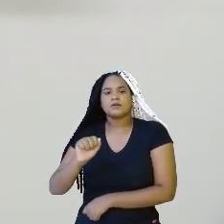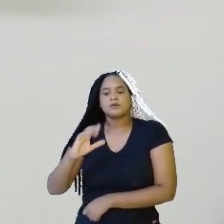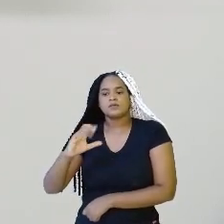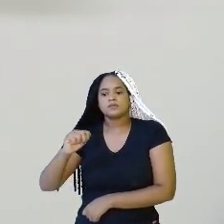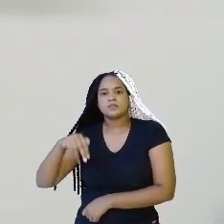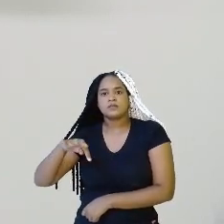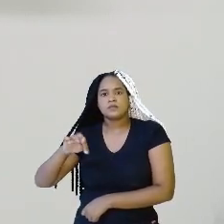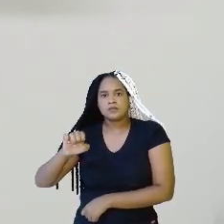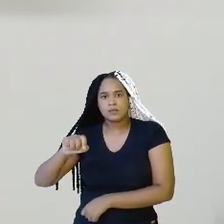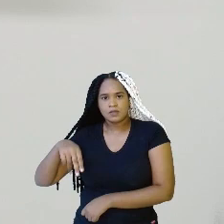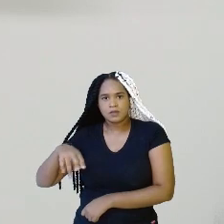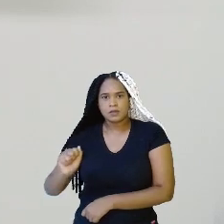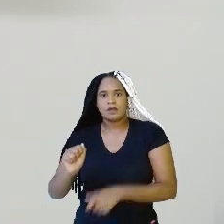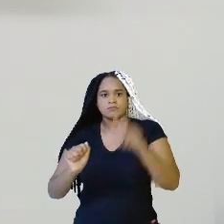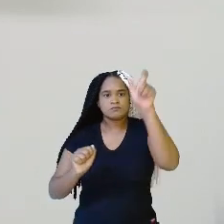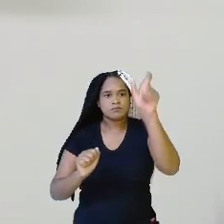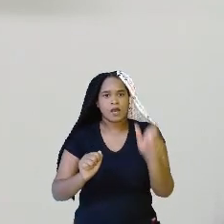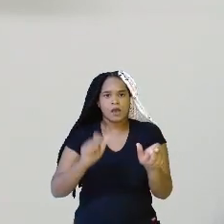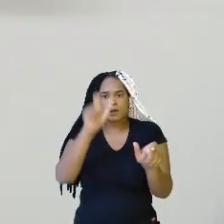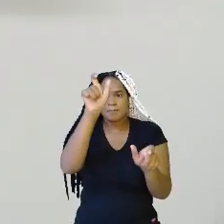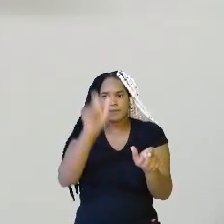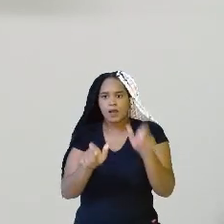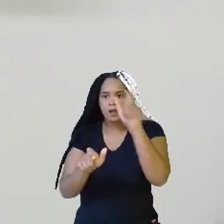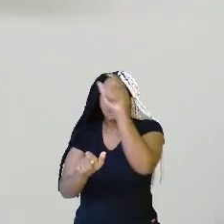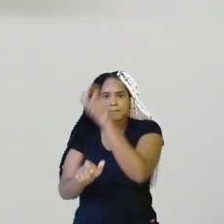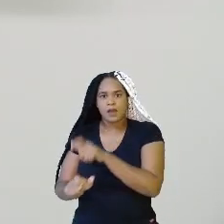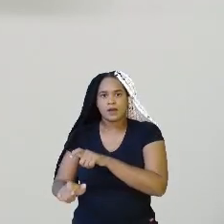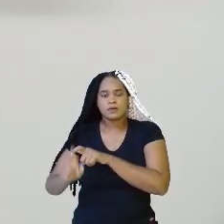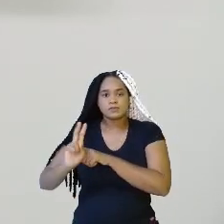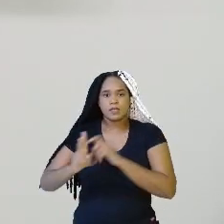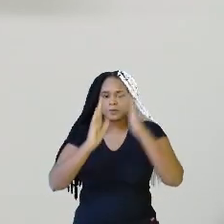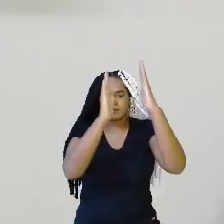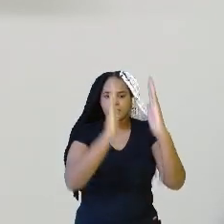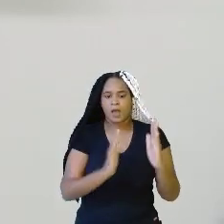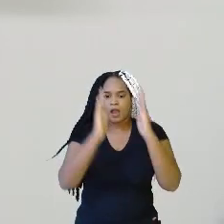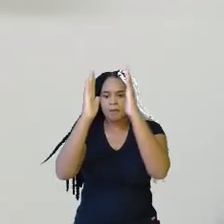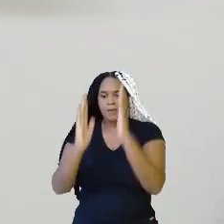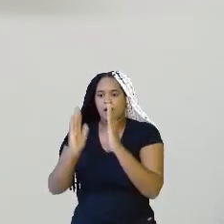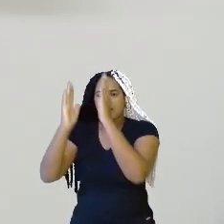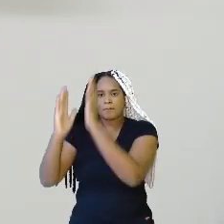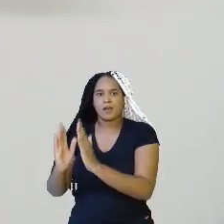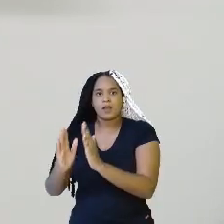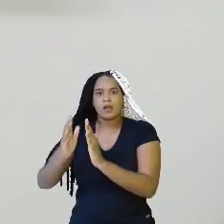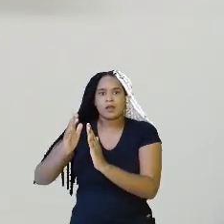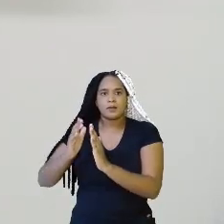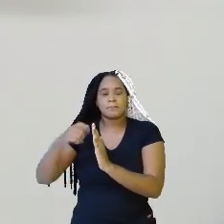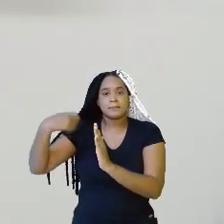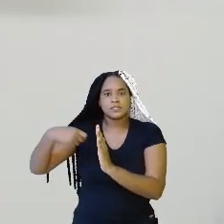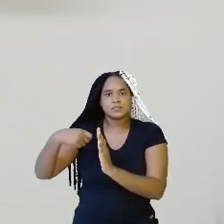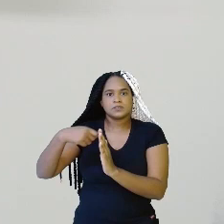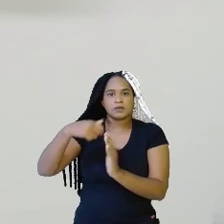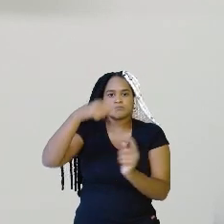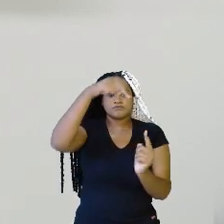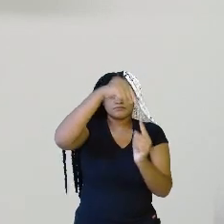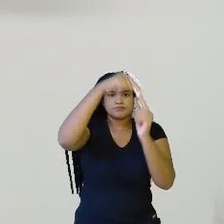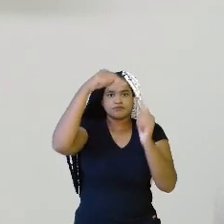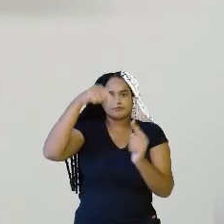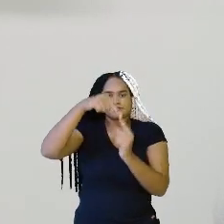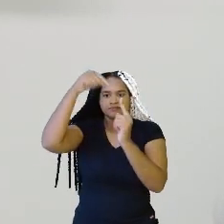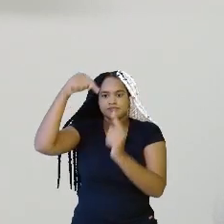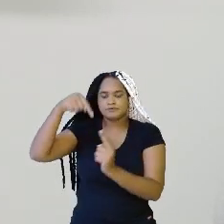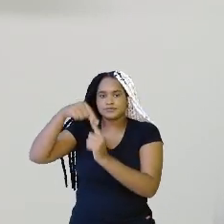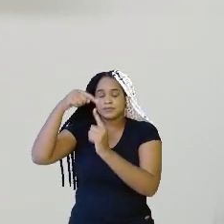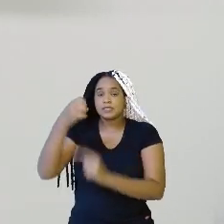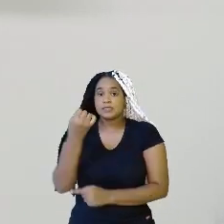centena embaixo de centena e por aí vai. Com os números decimais não é diferente. Se é o meu